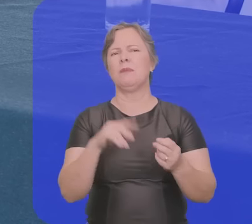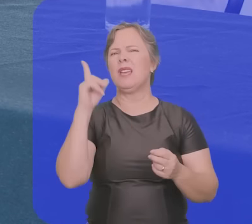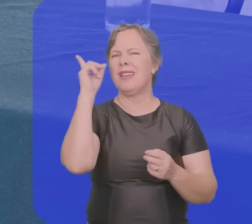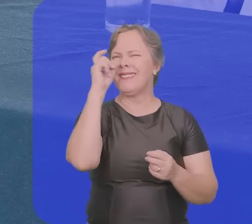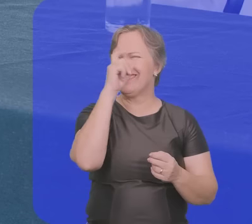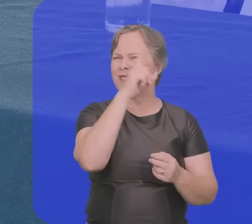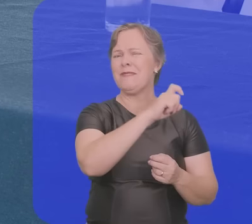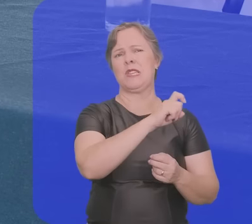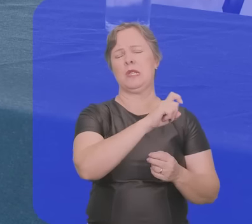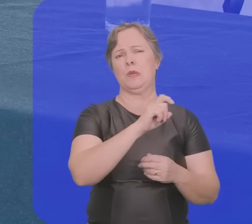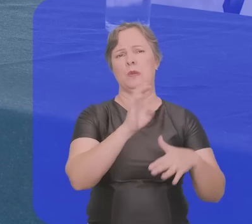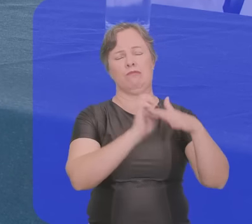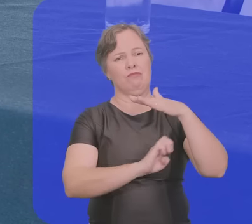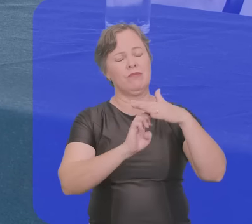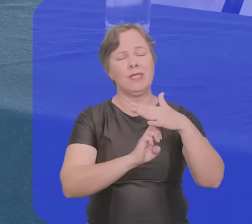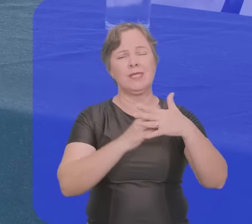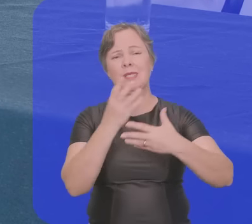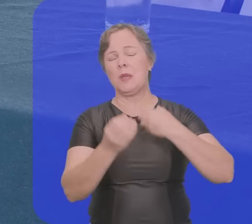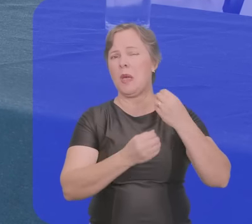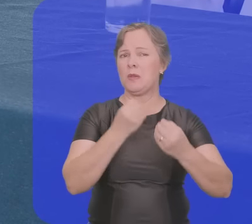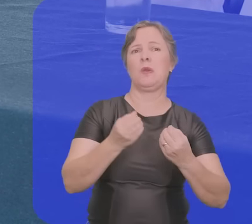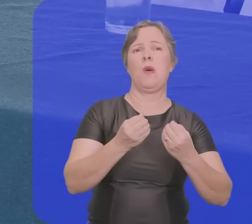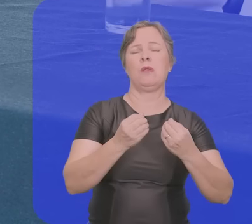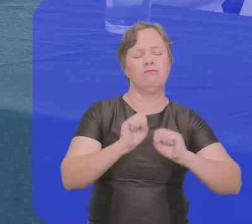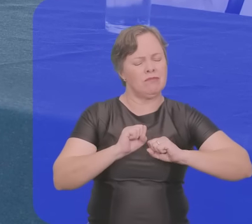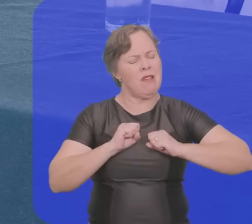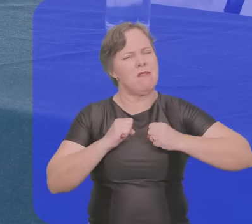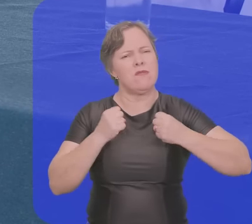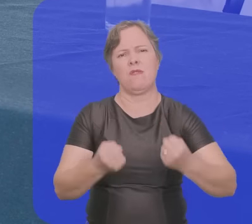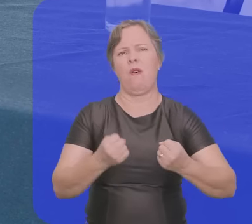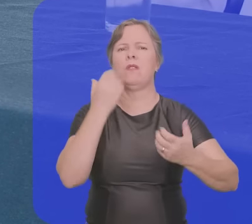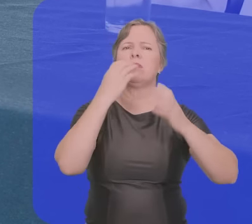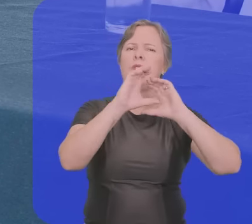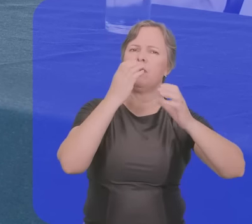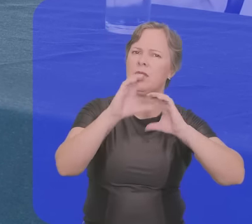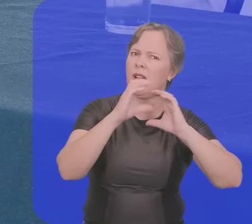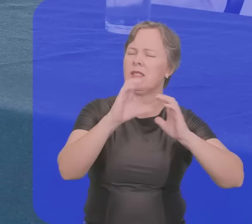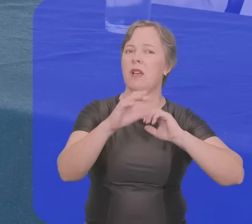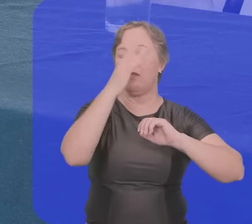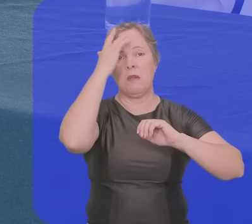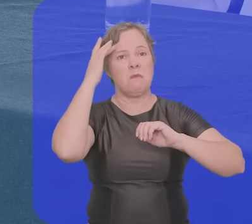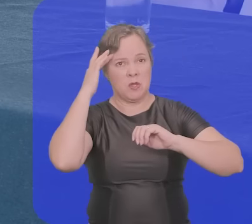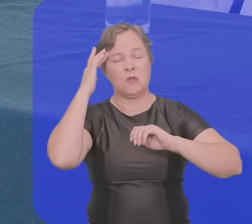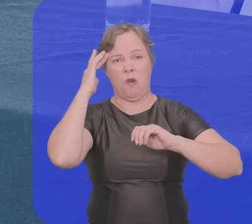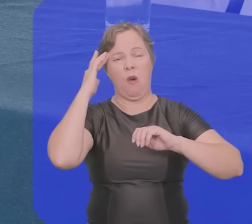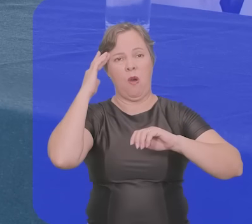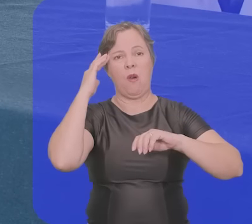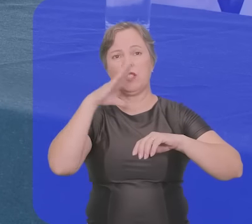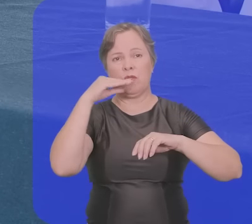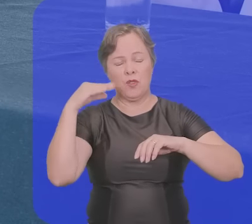as empresas acabam empreendendo esforço de comunicação, esforço de equipe de venda com alguém que já é